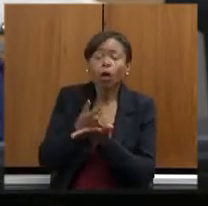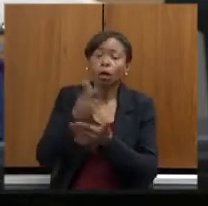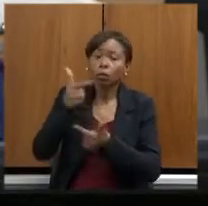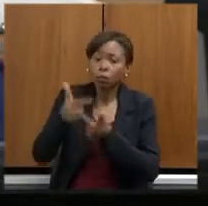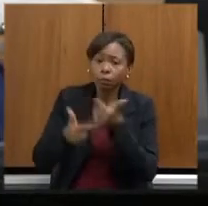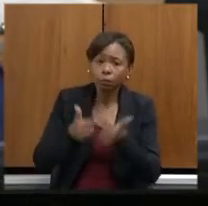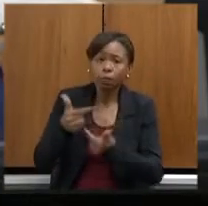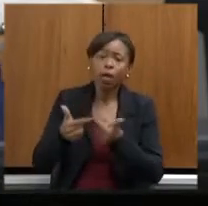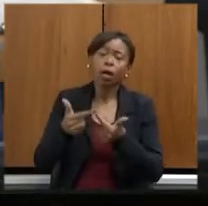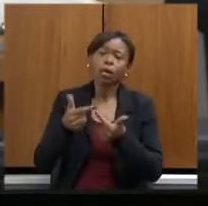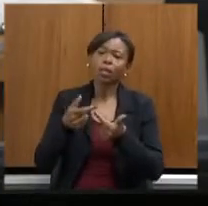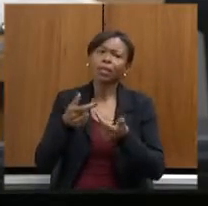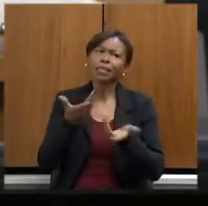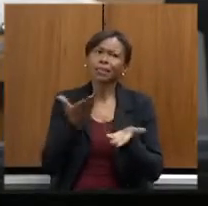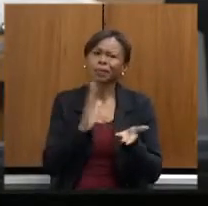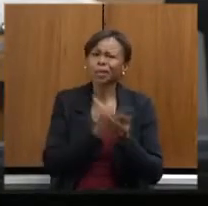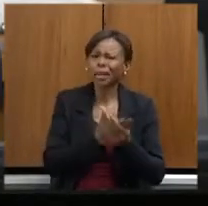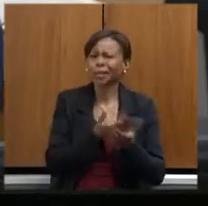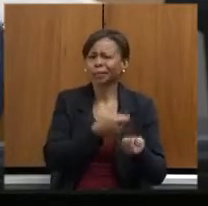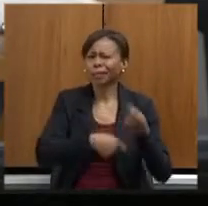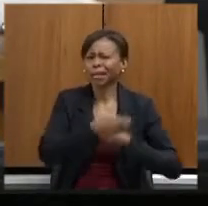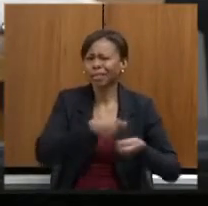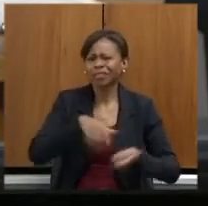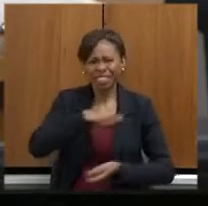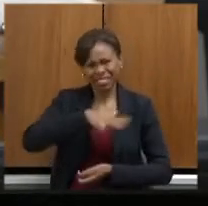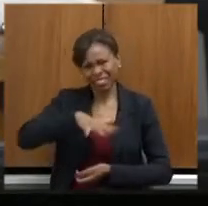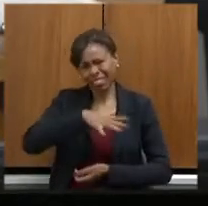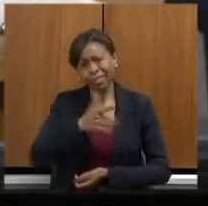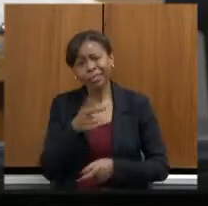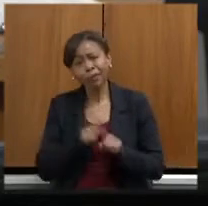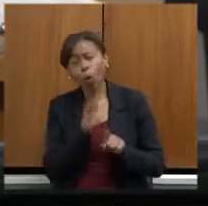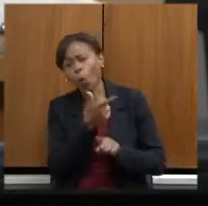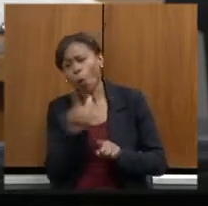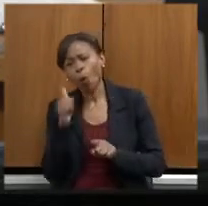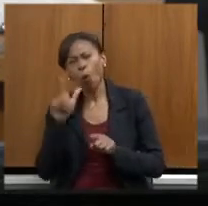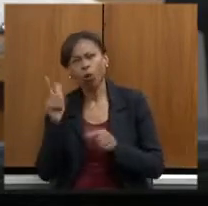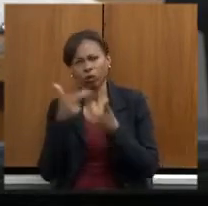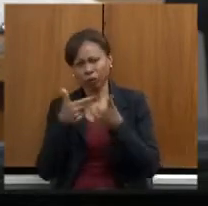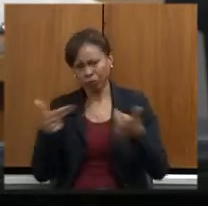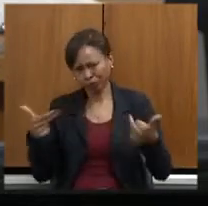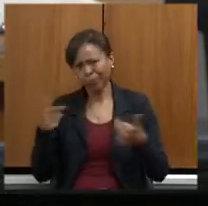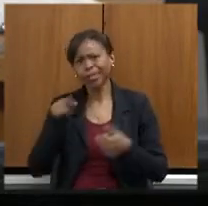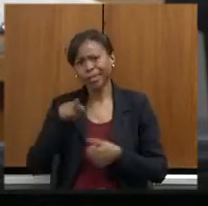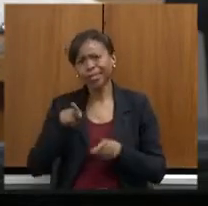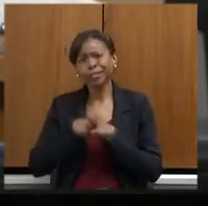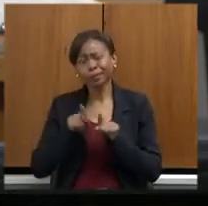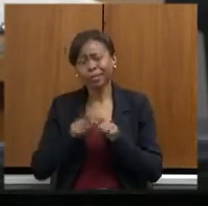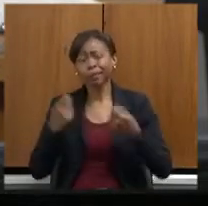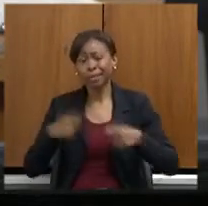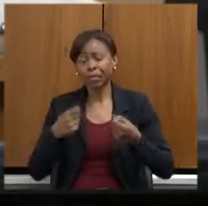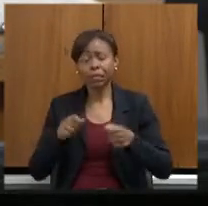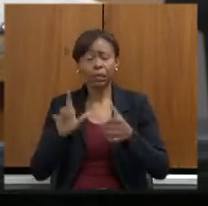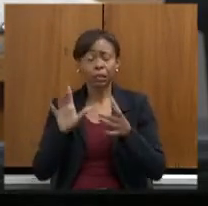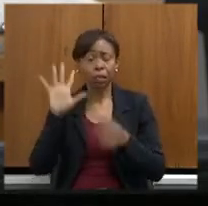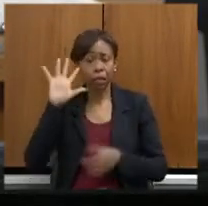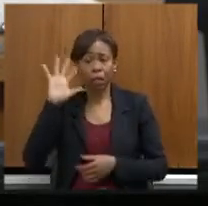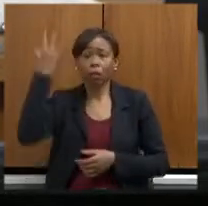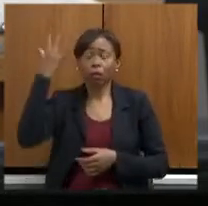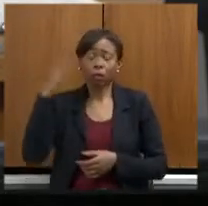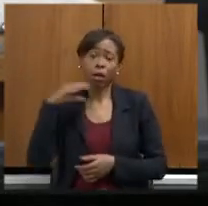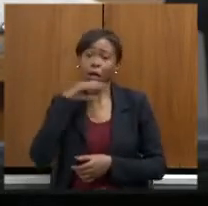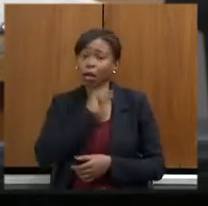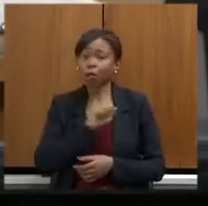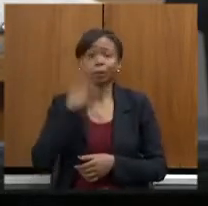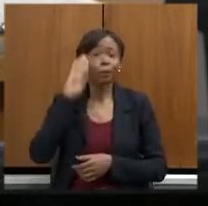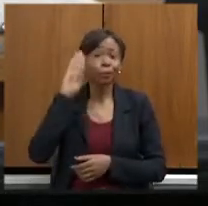processos administrativos com essas áreas e outras situações que nós temos lá pra gente tem que tirar a trava né É principalmente